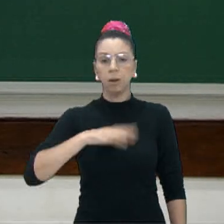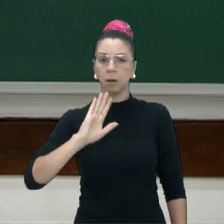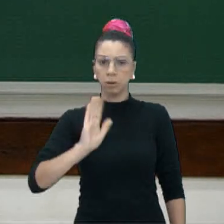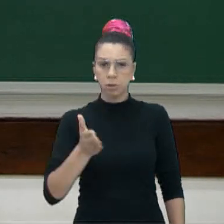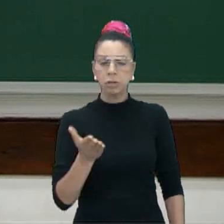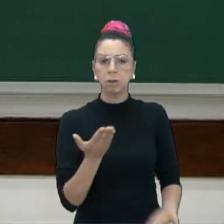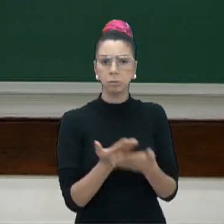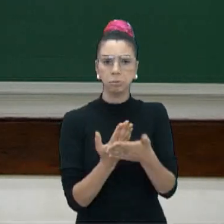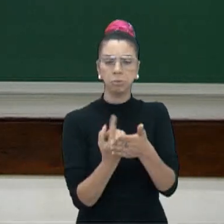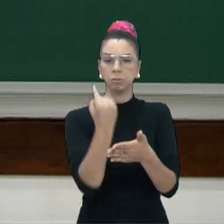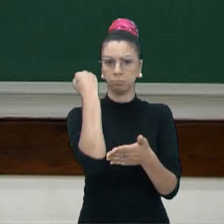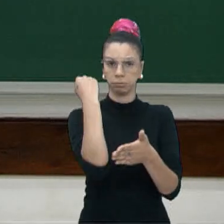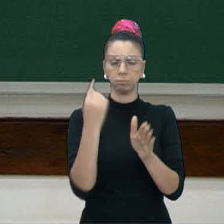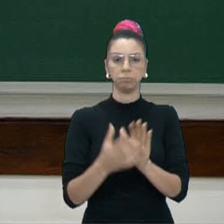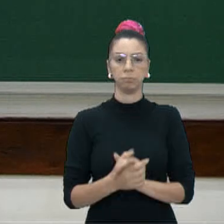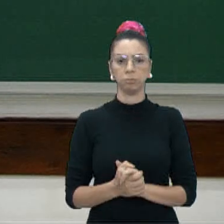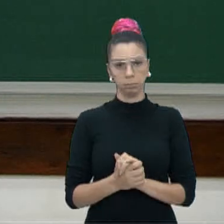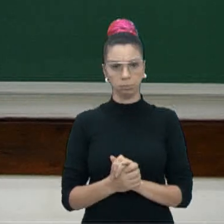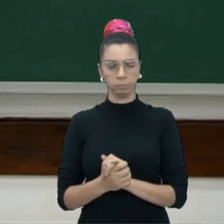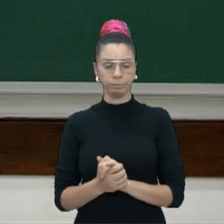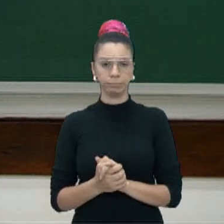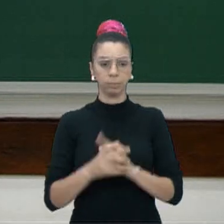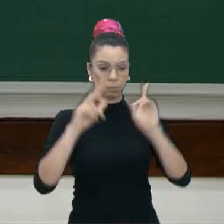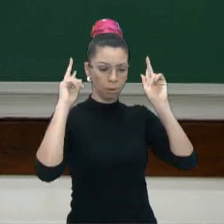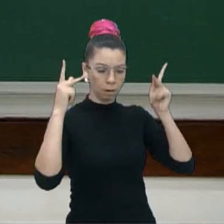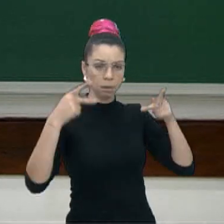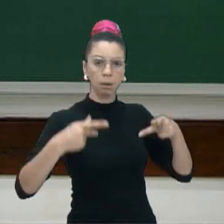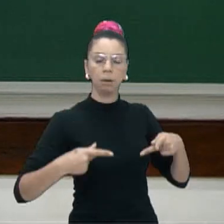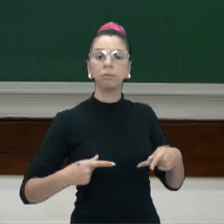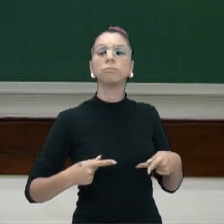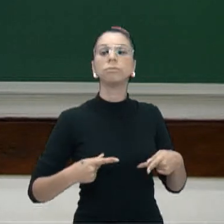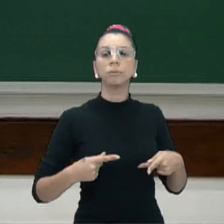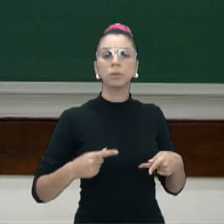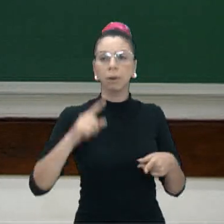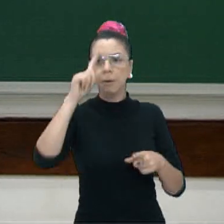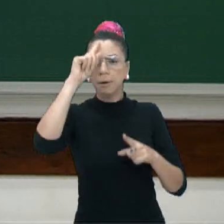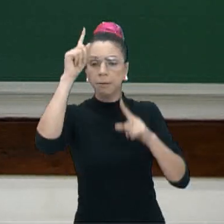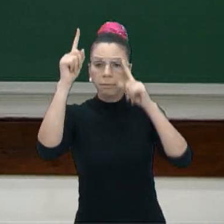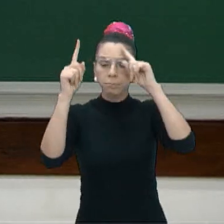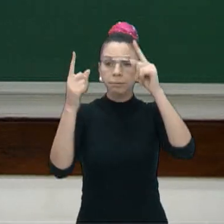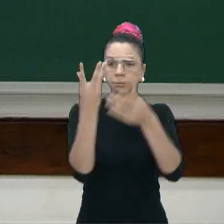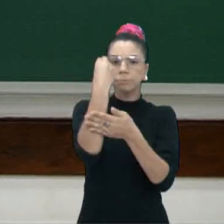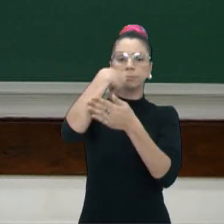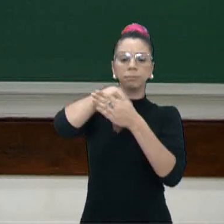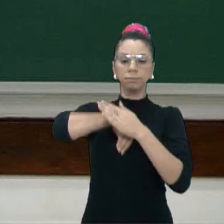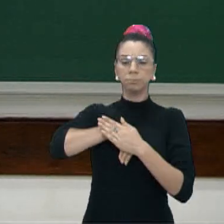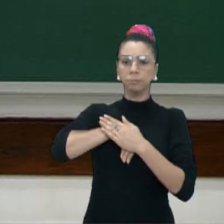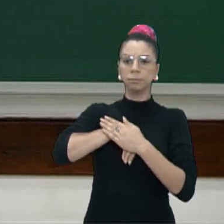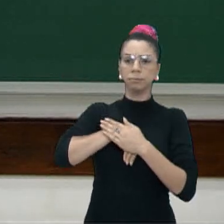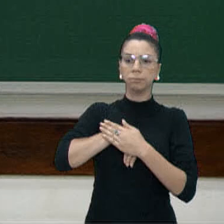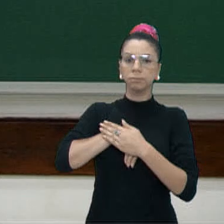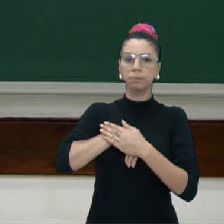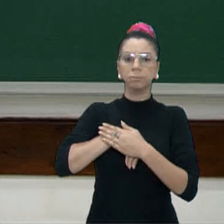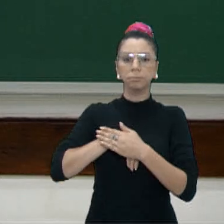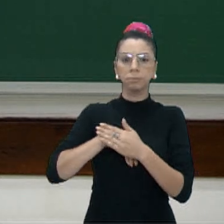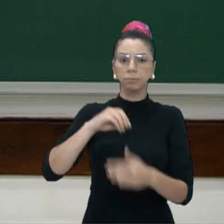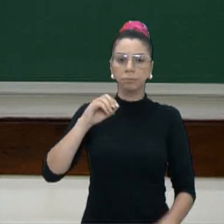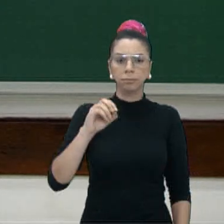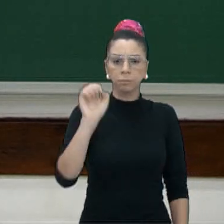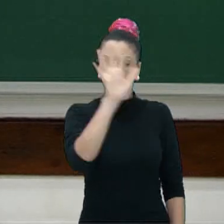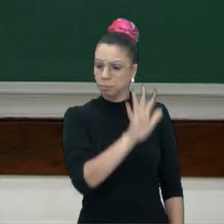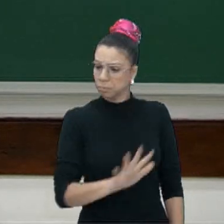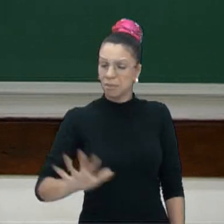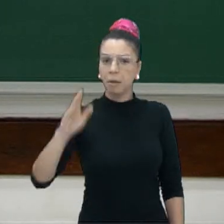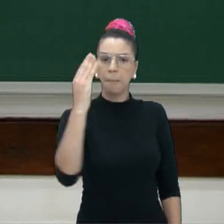anteriores, certo? Se o ser humano tem essa capacidade criativa inata, se cada região de países grandes, como o